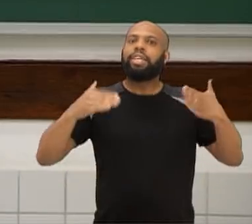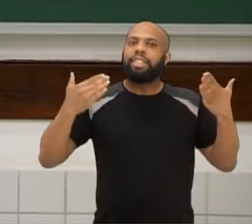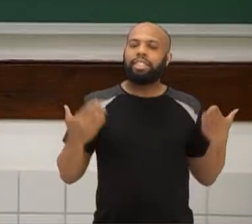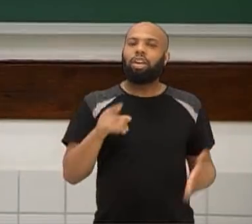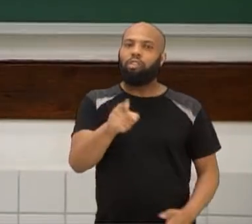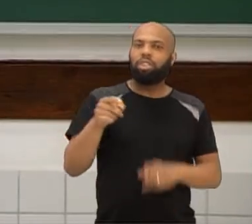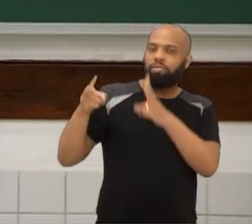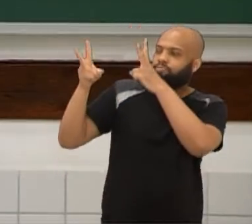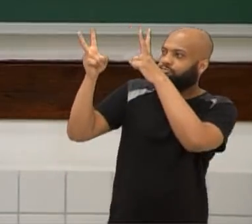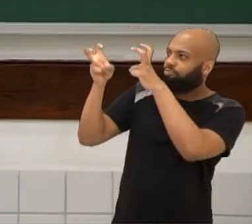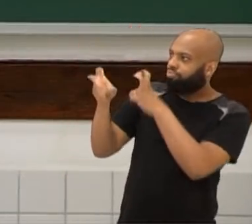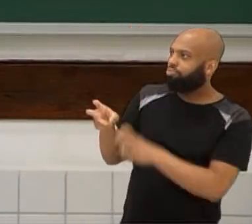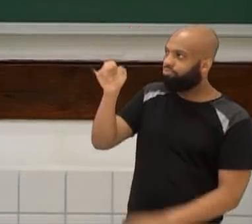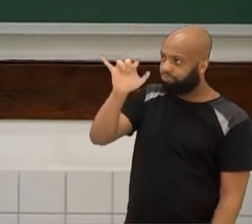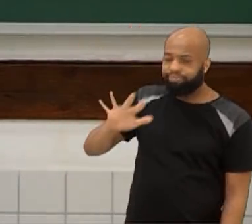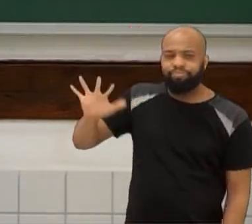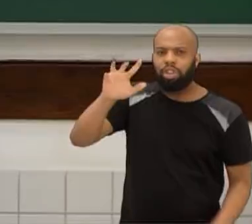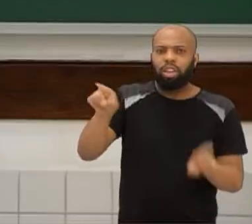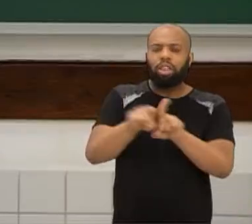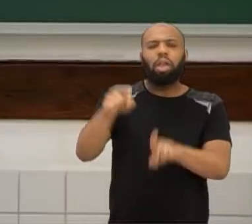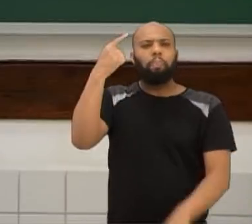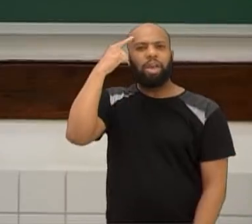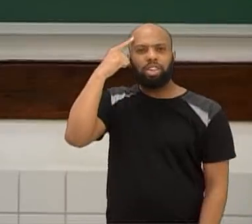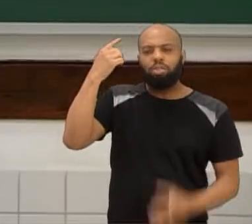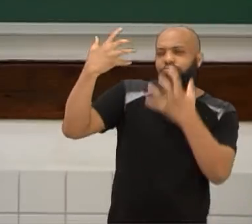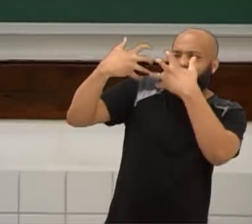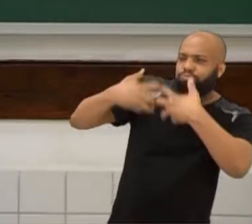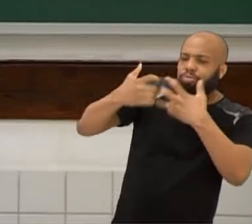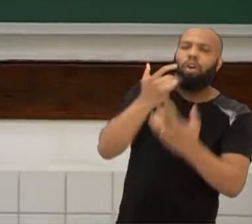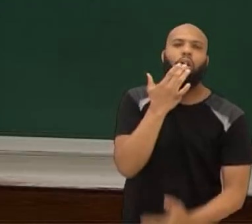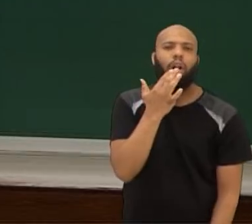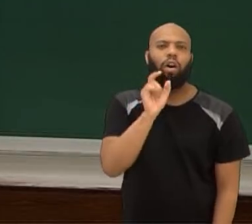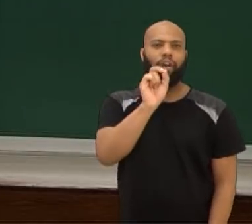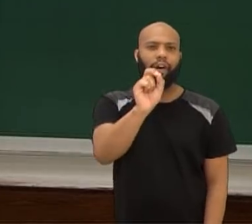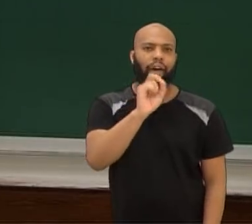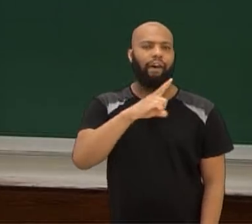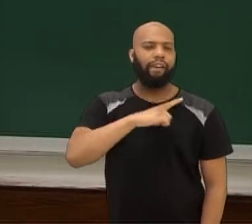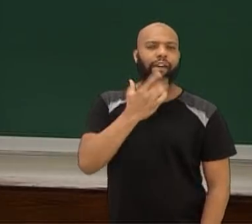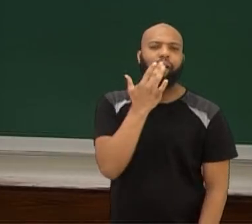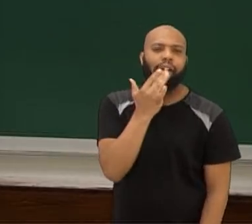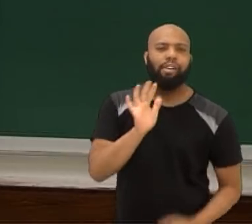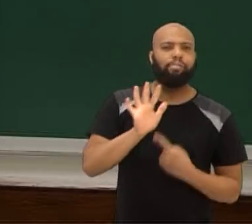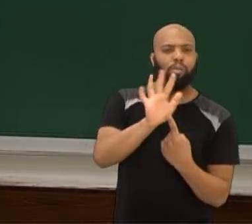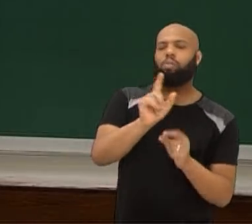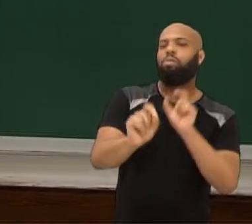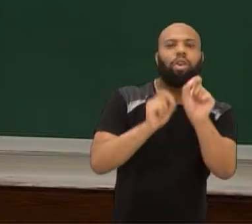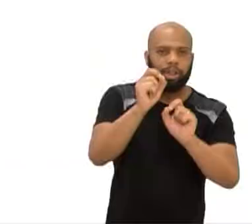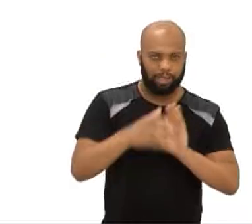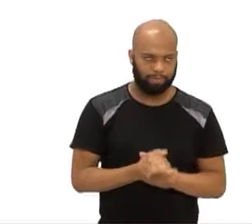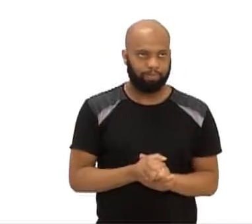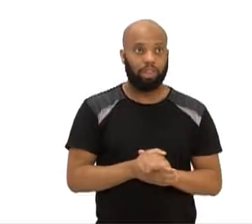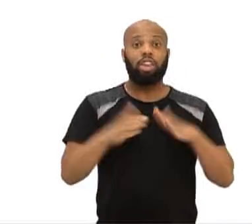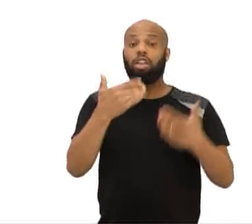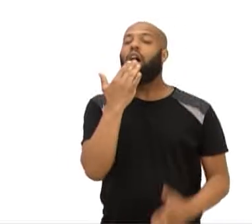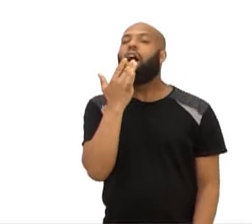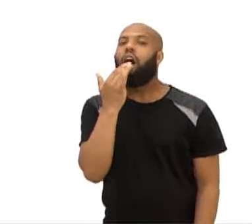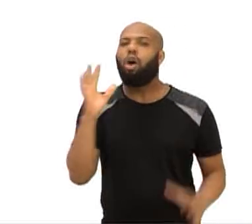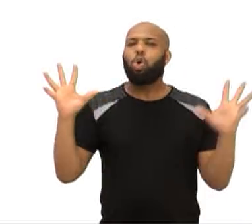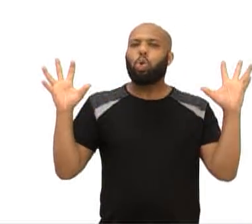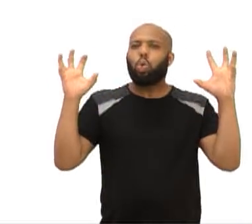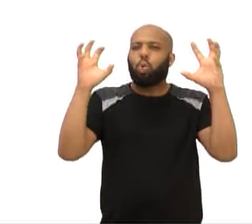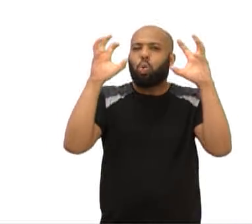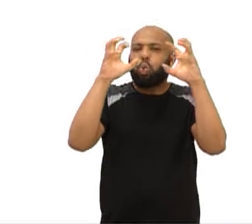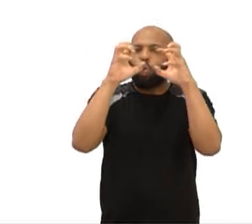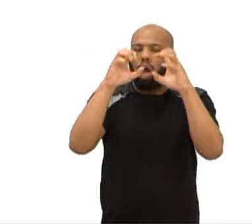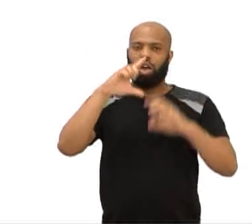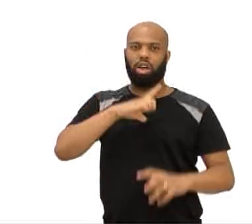Então, observaram bem essa imagem, pensaram nessas cores, o que será que ela nos revela? Olha só, as cores escuras,